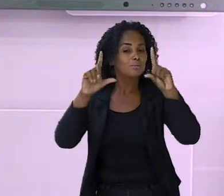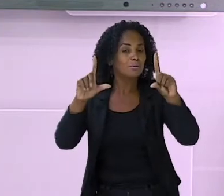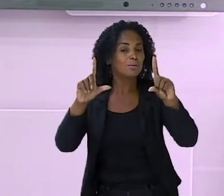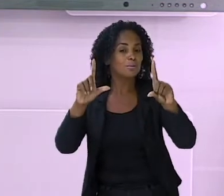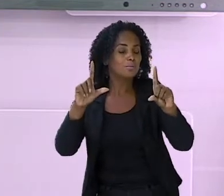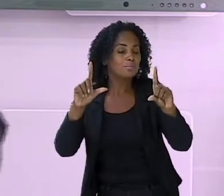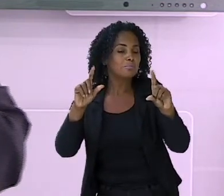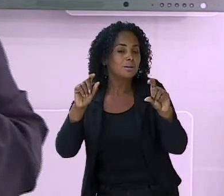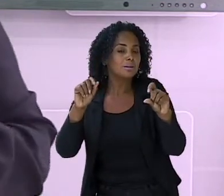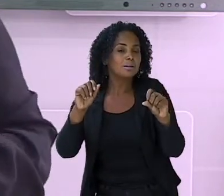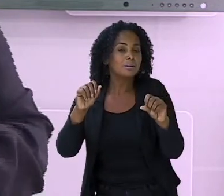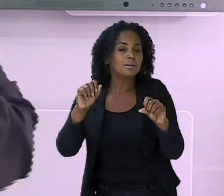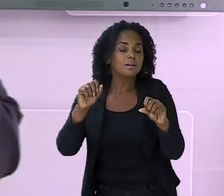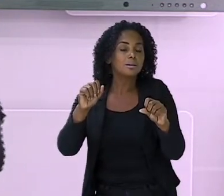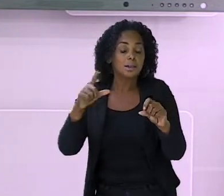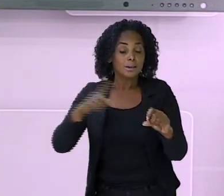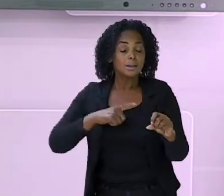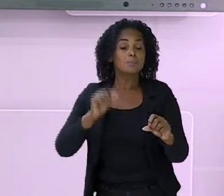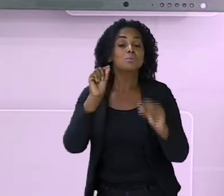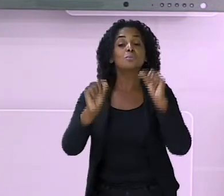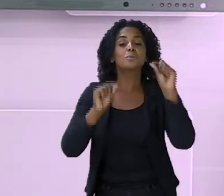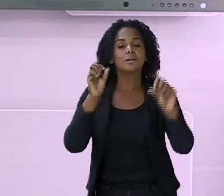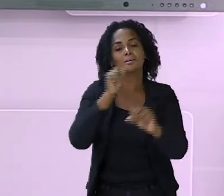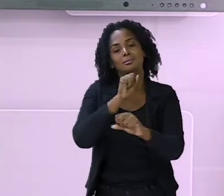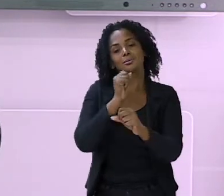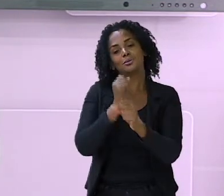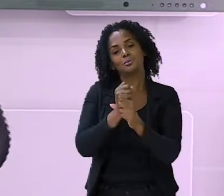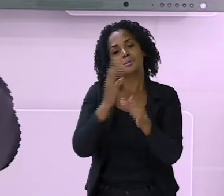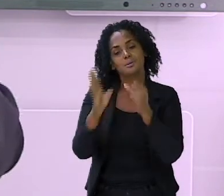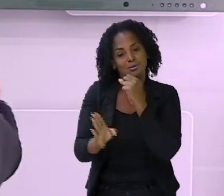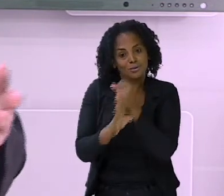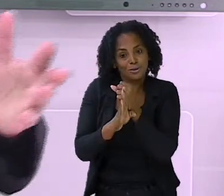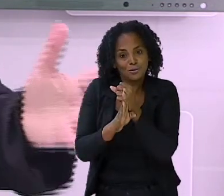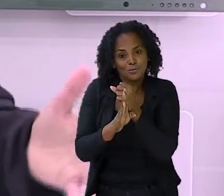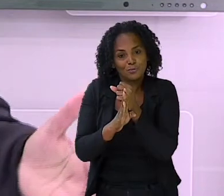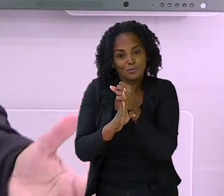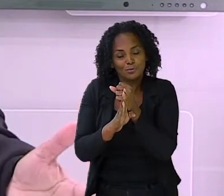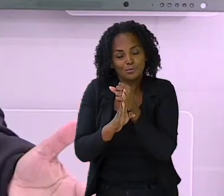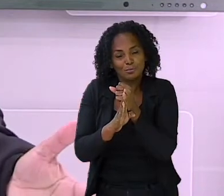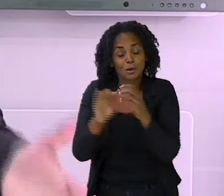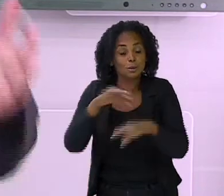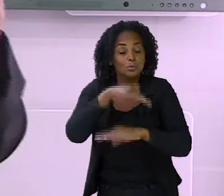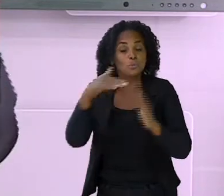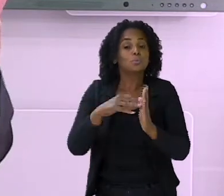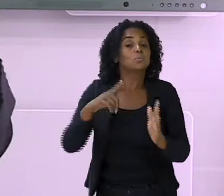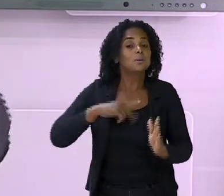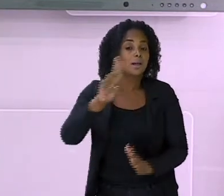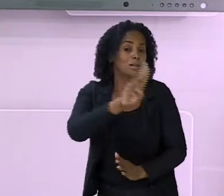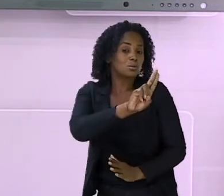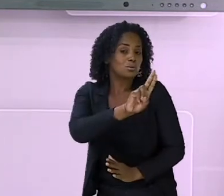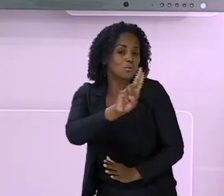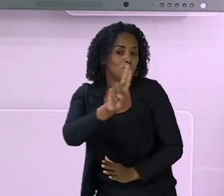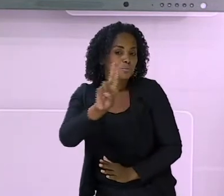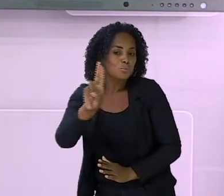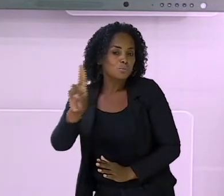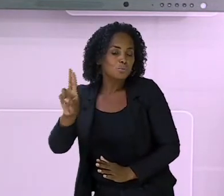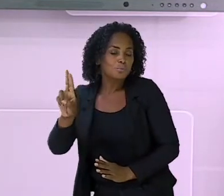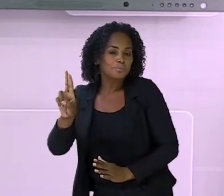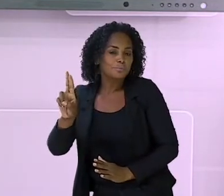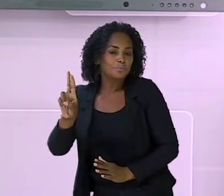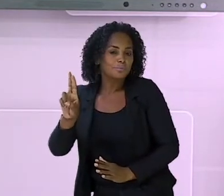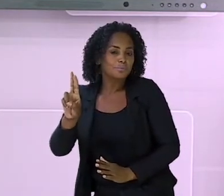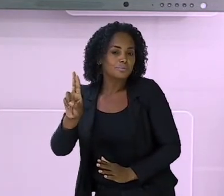também a atividade da plataforma, porque eu sigo a atividade. E a atividade